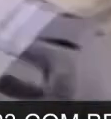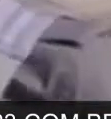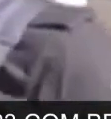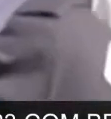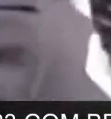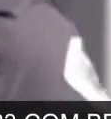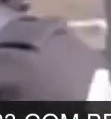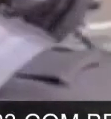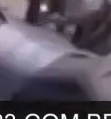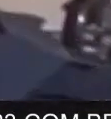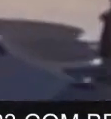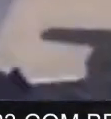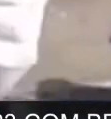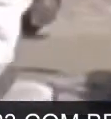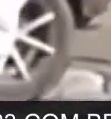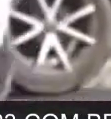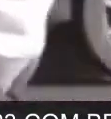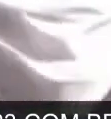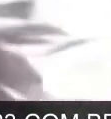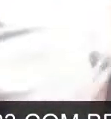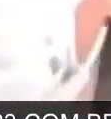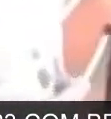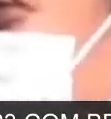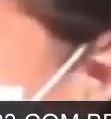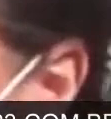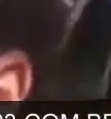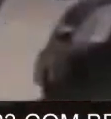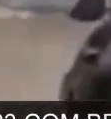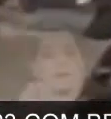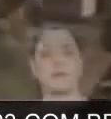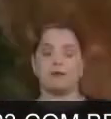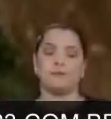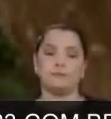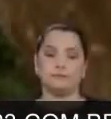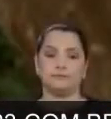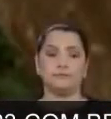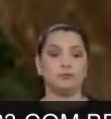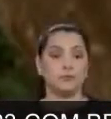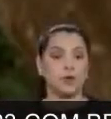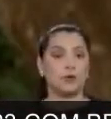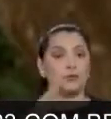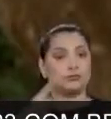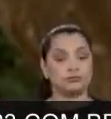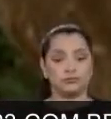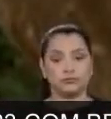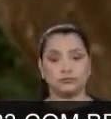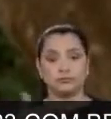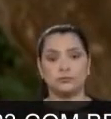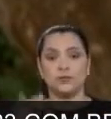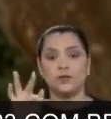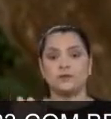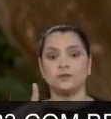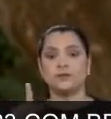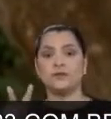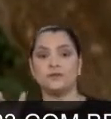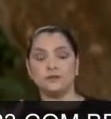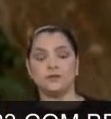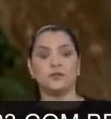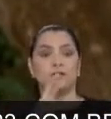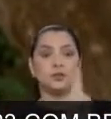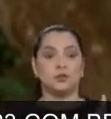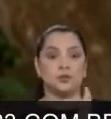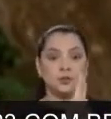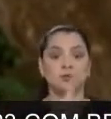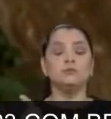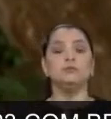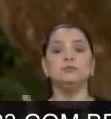reportagem que a gente coloca no telão para você aqui do JR 23. O acordo de cooperação envolve a Fundação Getúlio Vargas, a Universidade de São